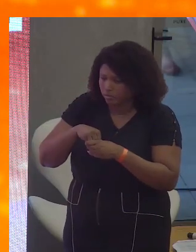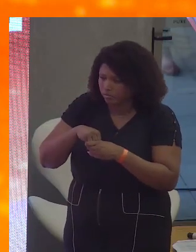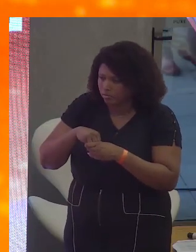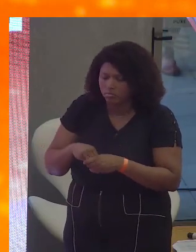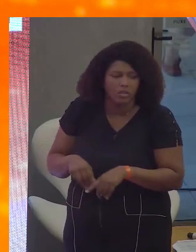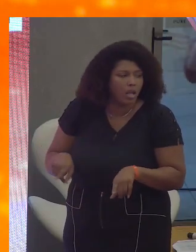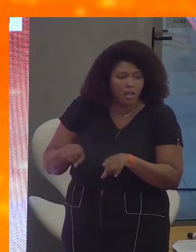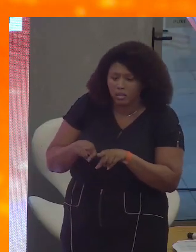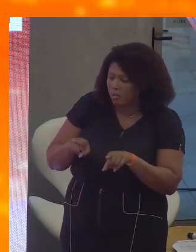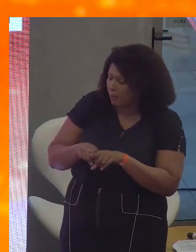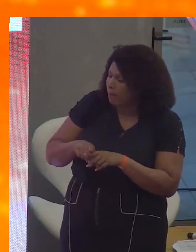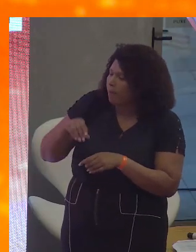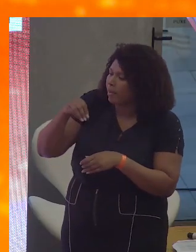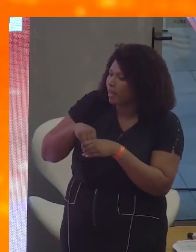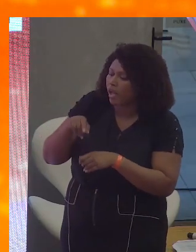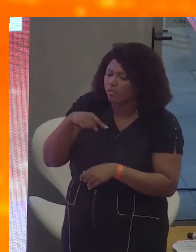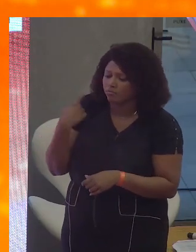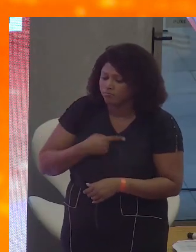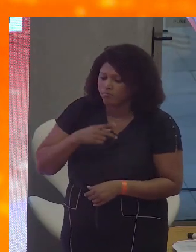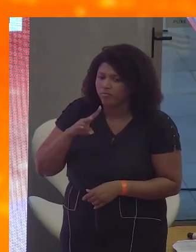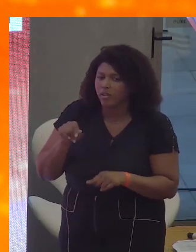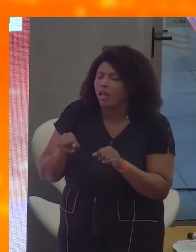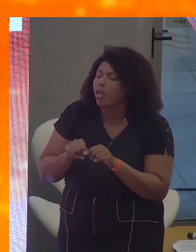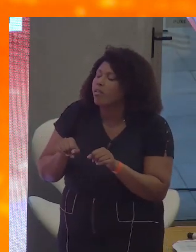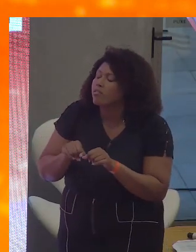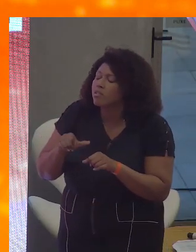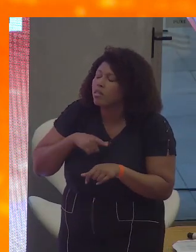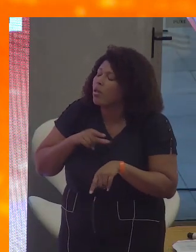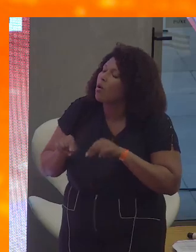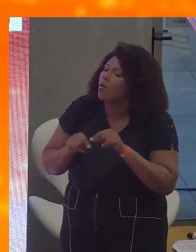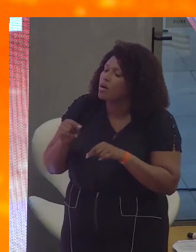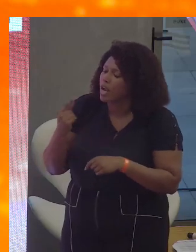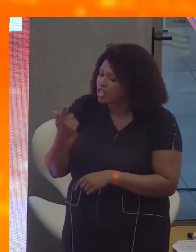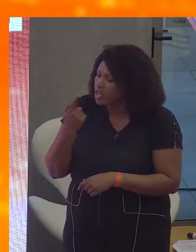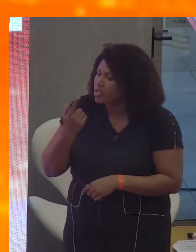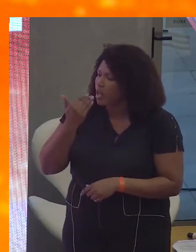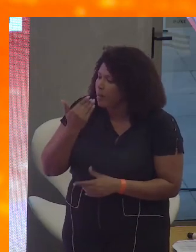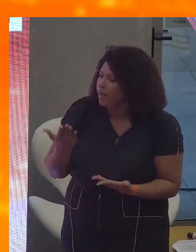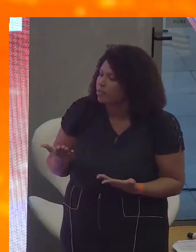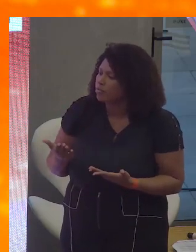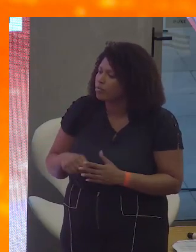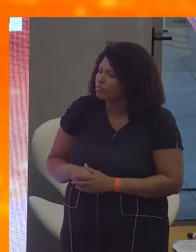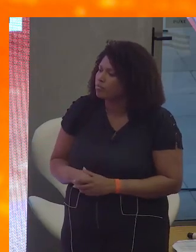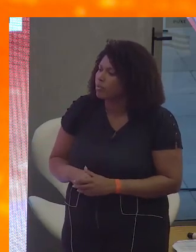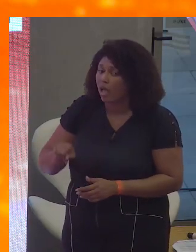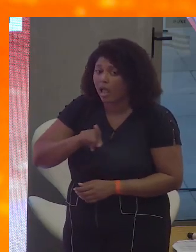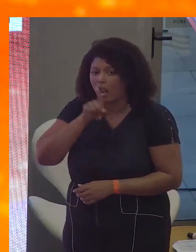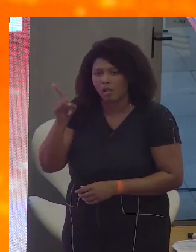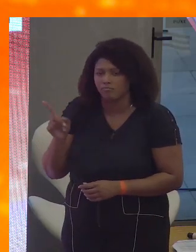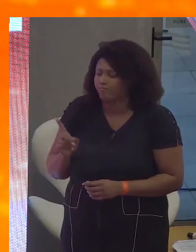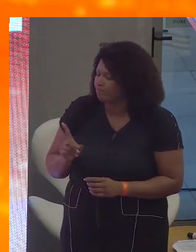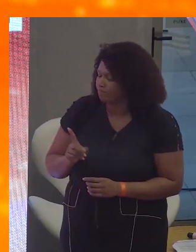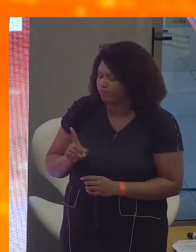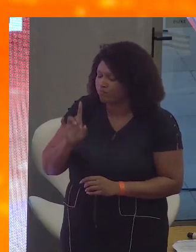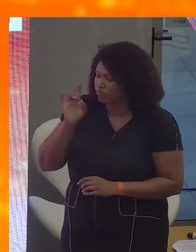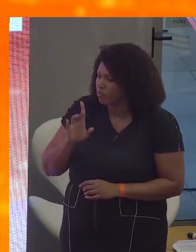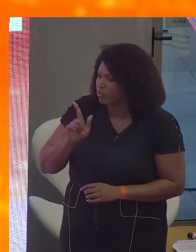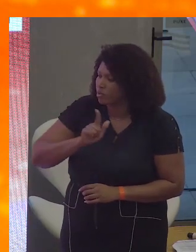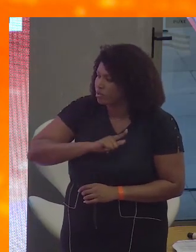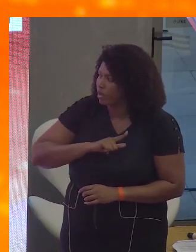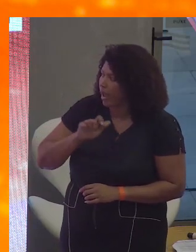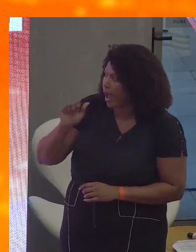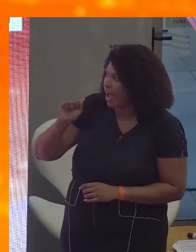de Vigilância Sanitária a gente vai ter a gerência de fitoterápicos, a gerência de alimentos. Lá, não, nós temos a